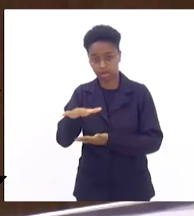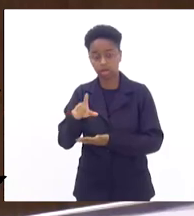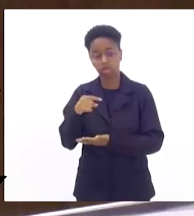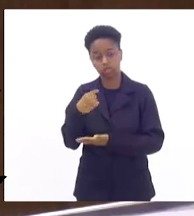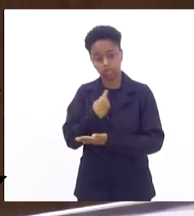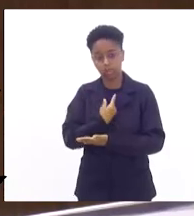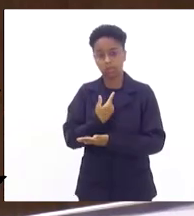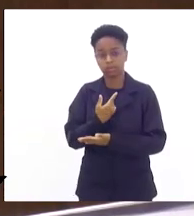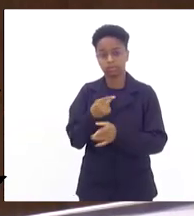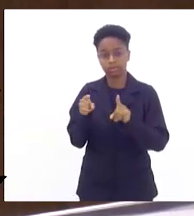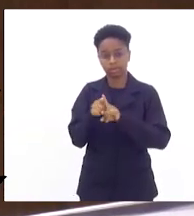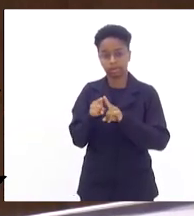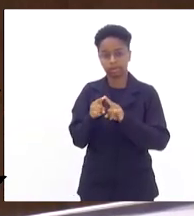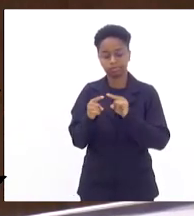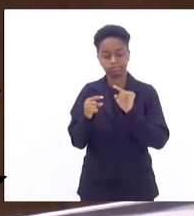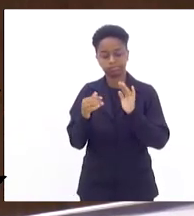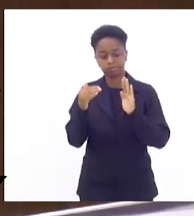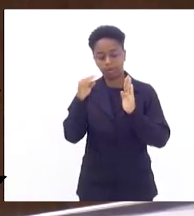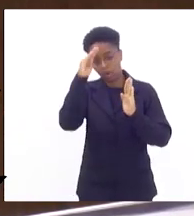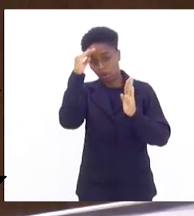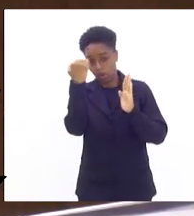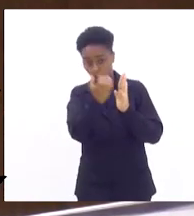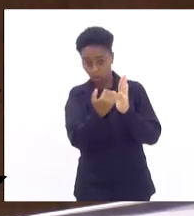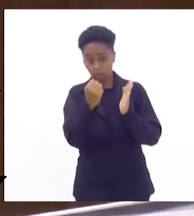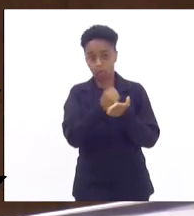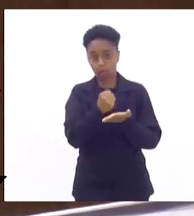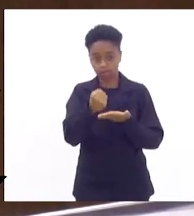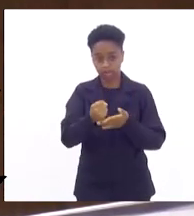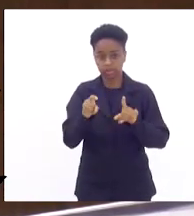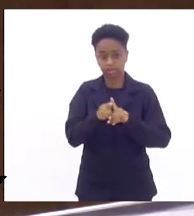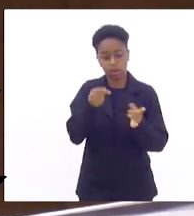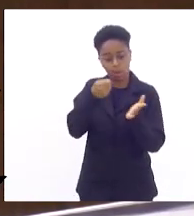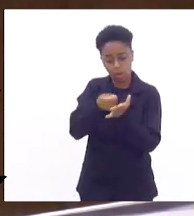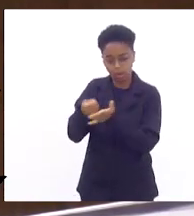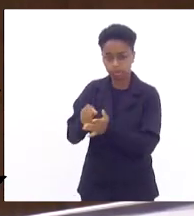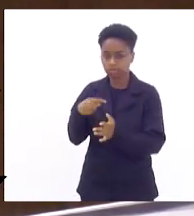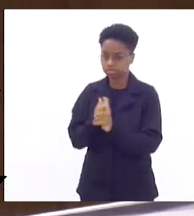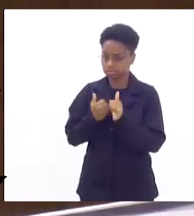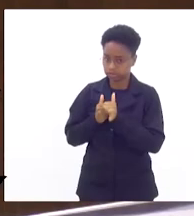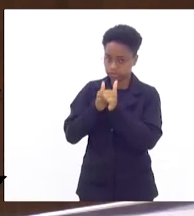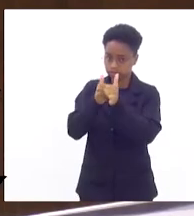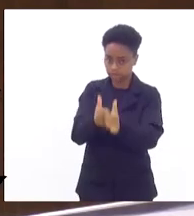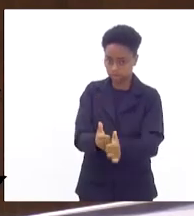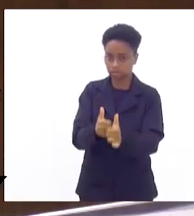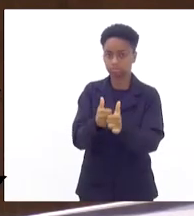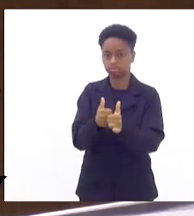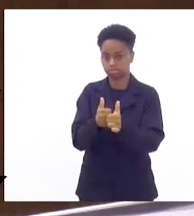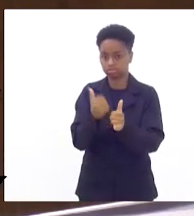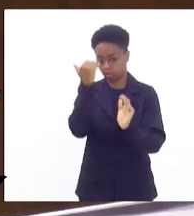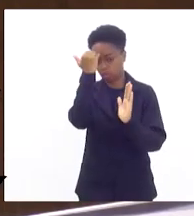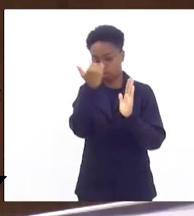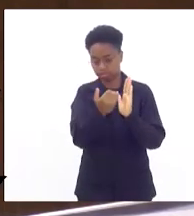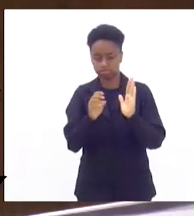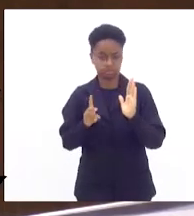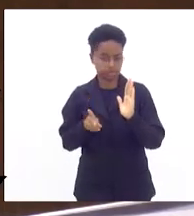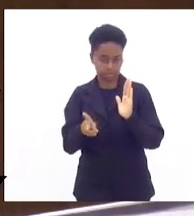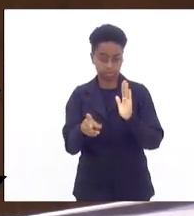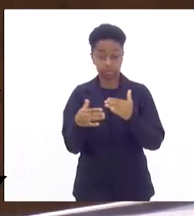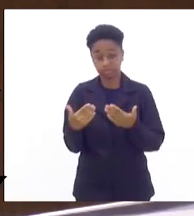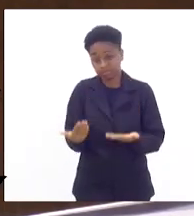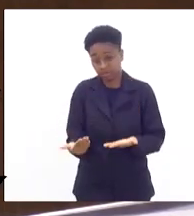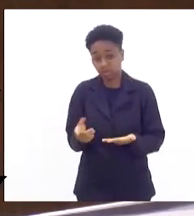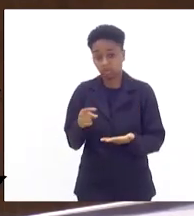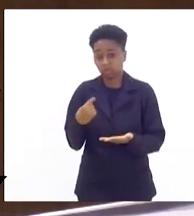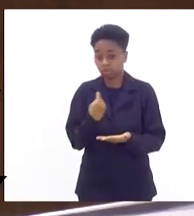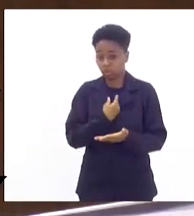Estamos em dia com o contrato e com a agência, todas as obrigações contratuais por parte da Iguá estão sendo cumpridas. Então, assim, do